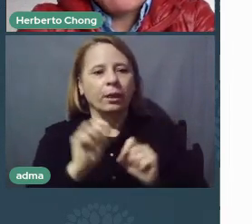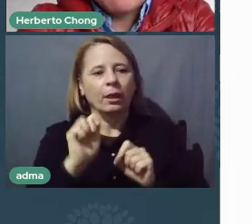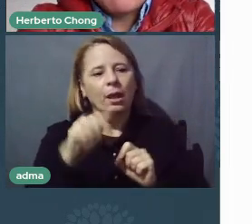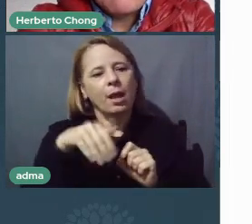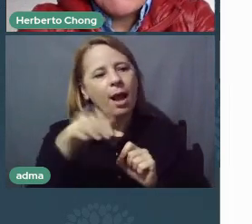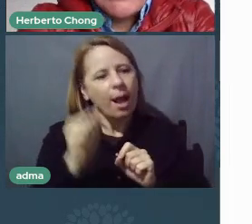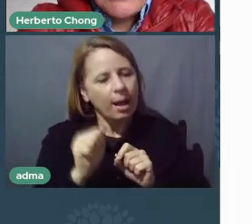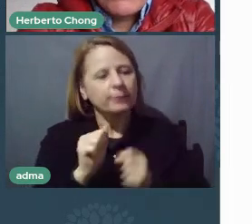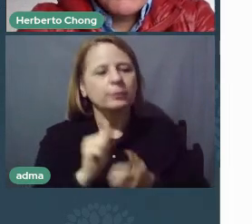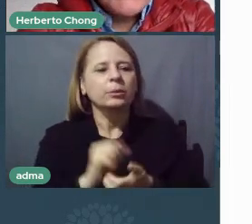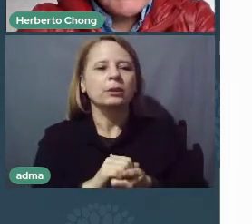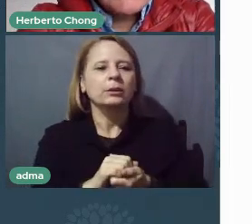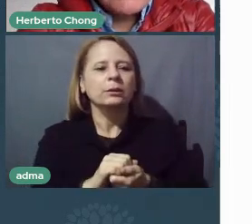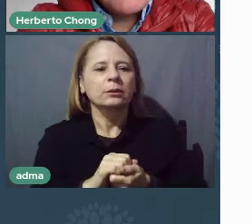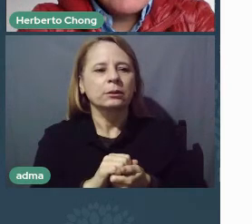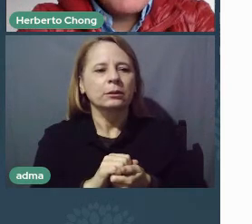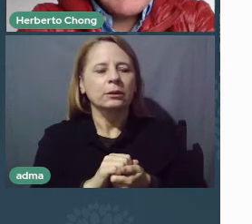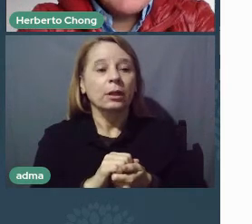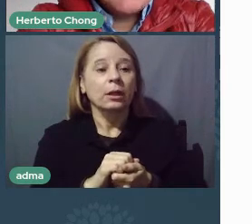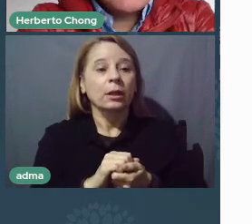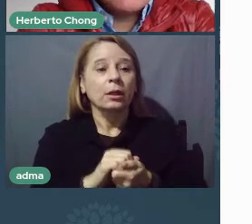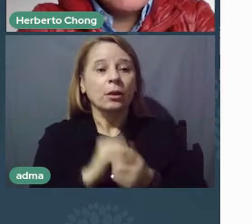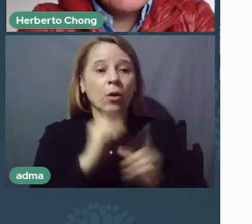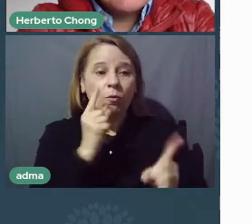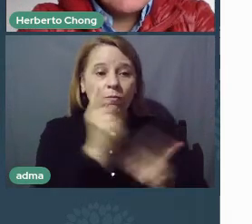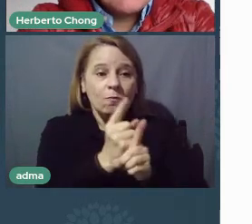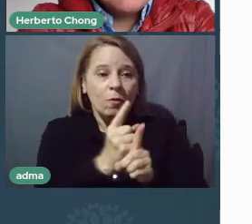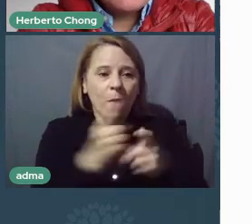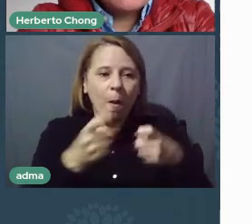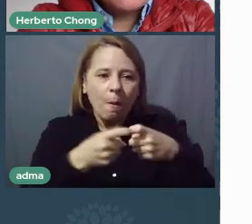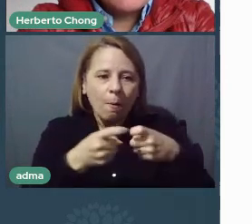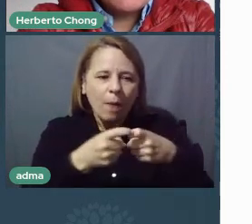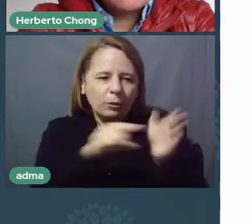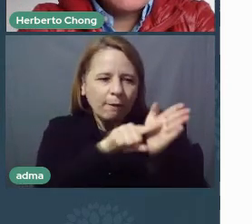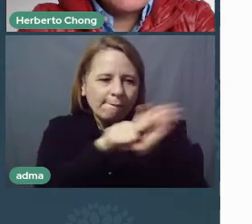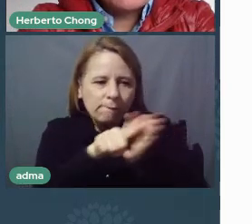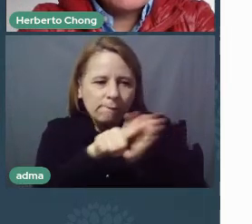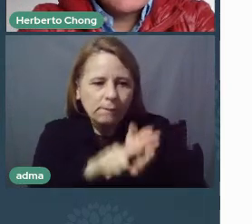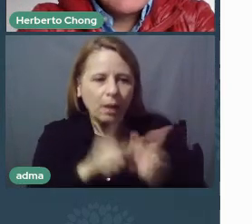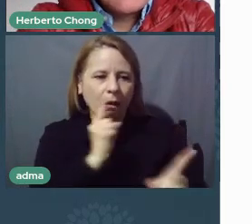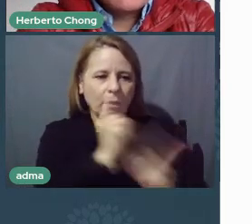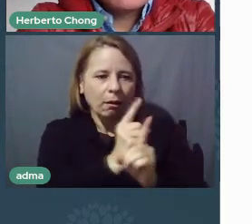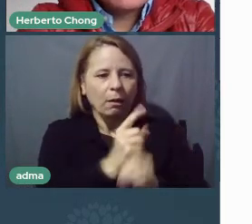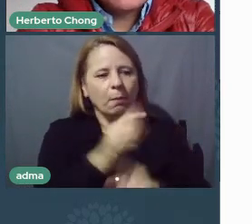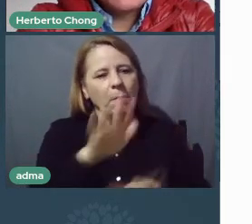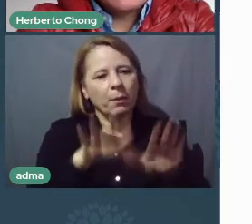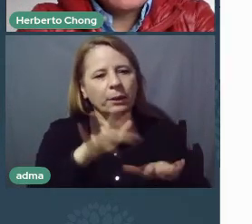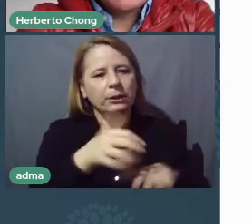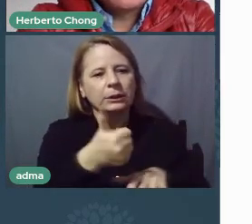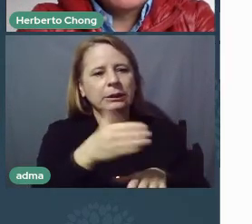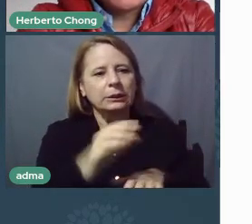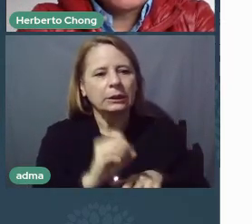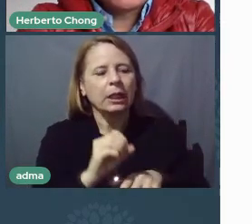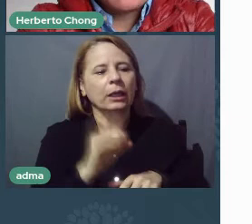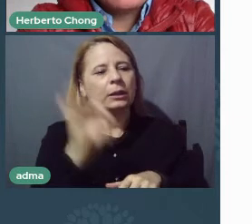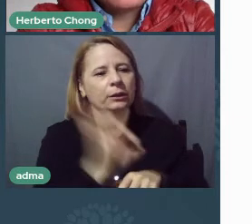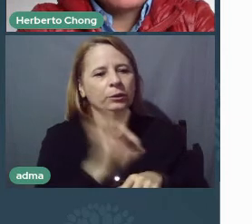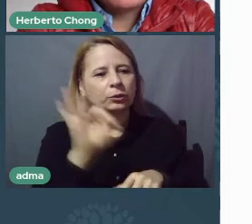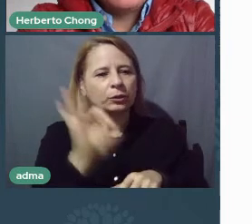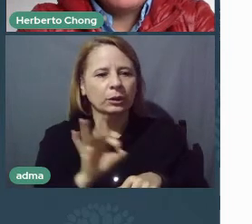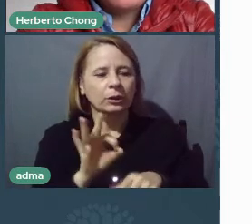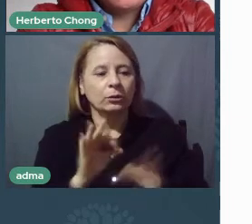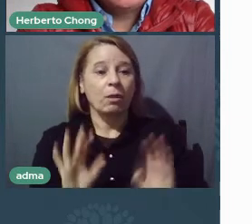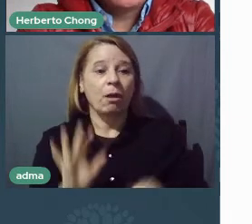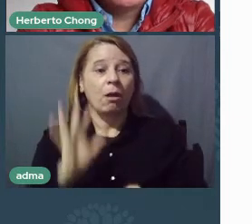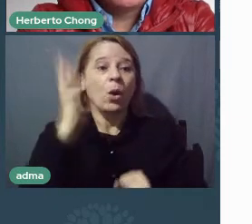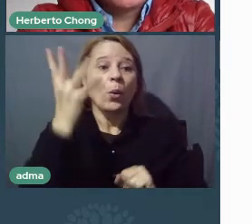asma como diagnóstico médico, tá? Em torno de 10%. Mas quando a gente pergunta para os pais se